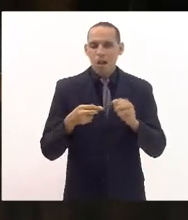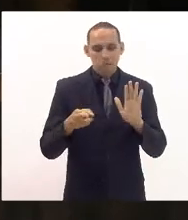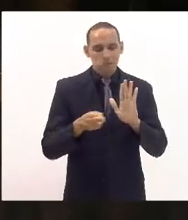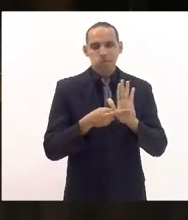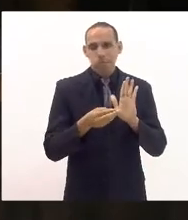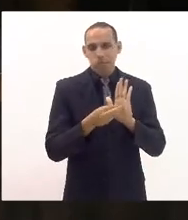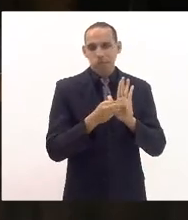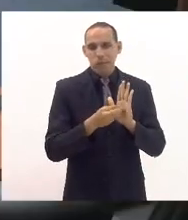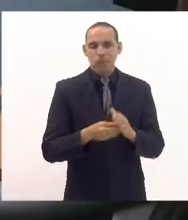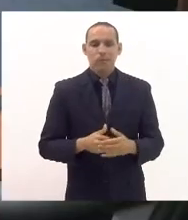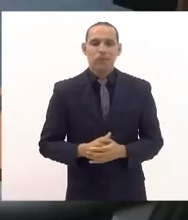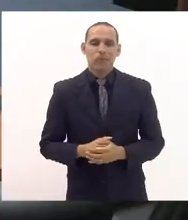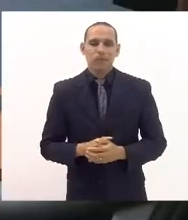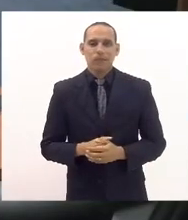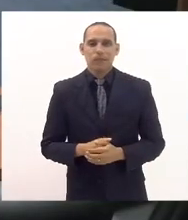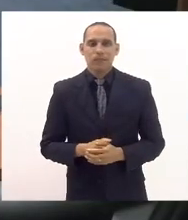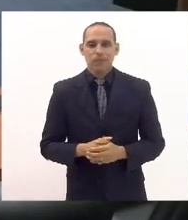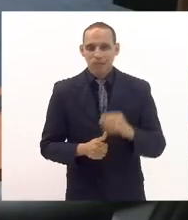regimental